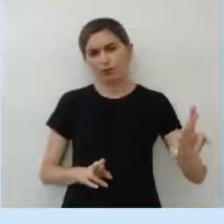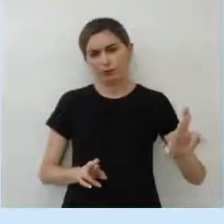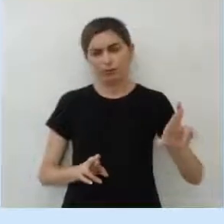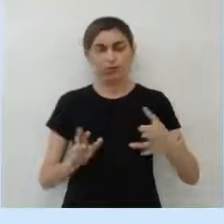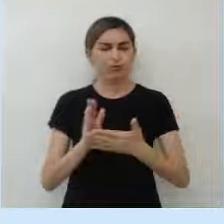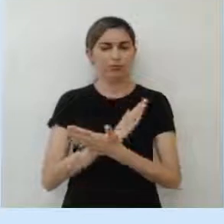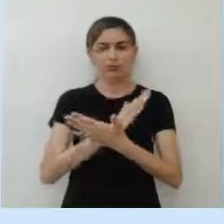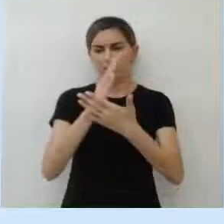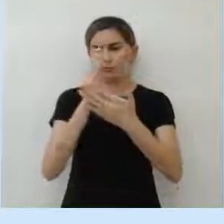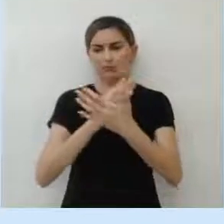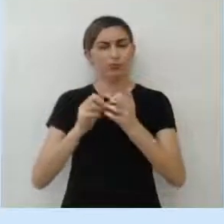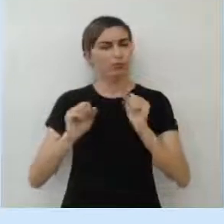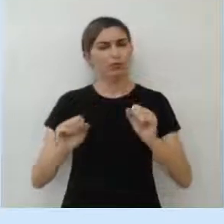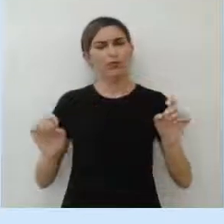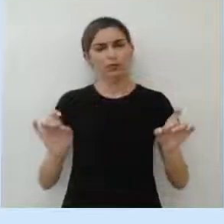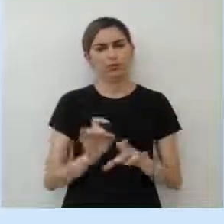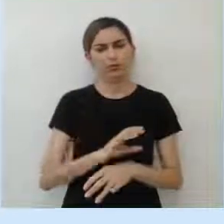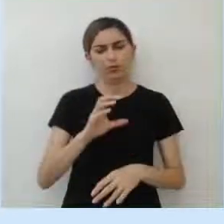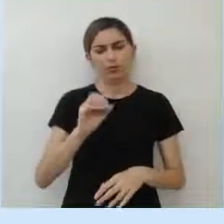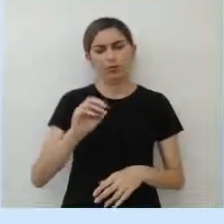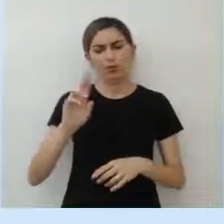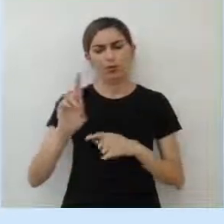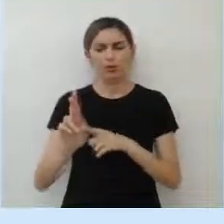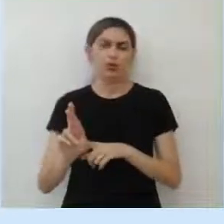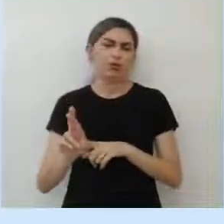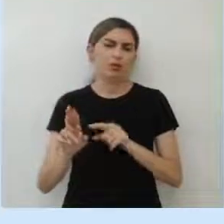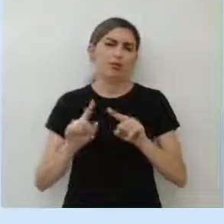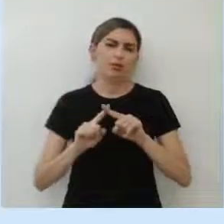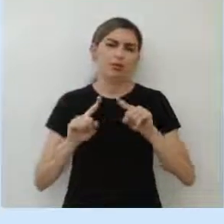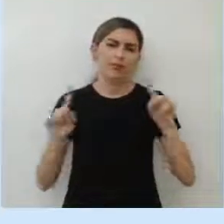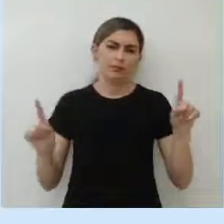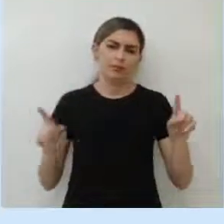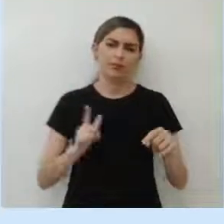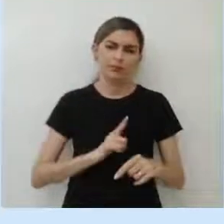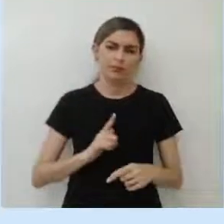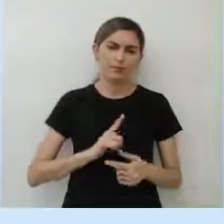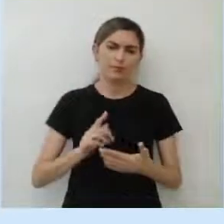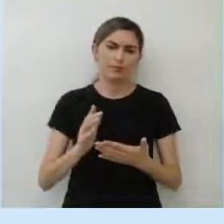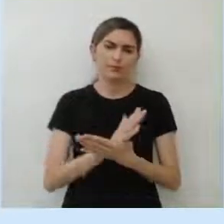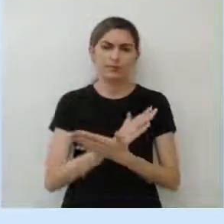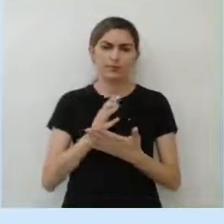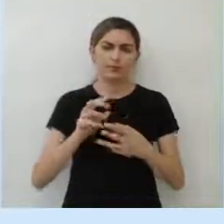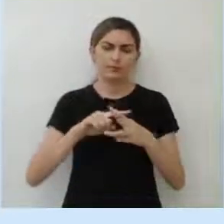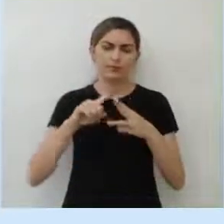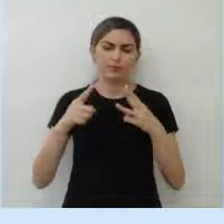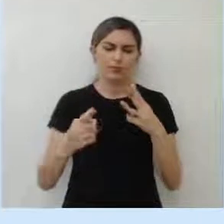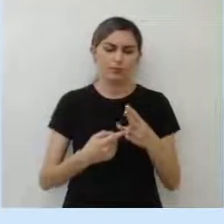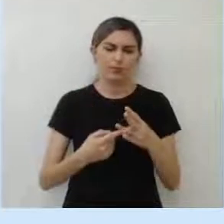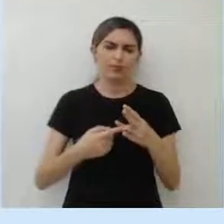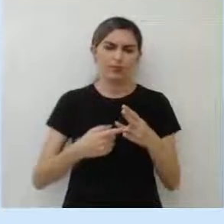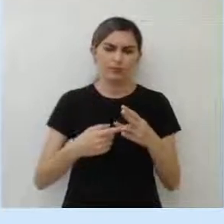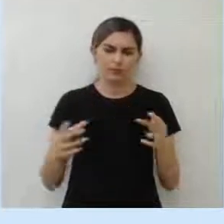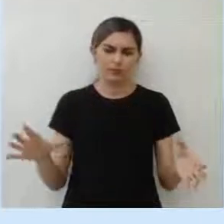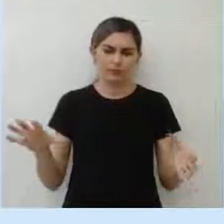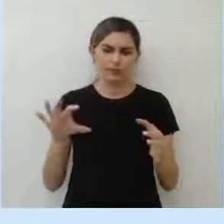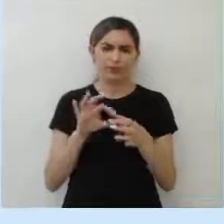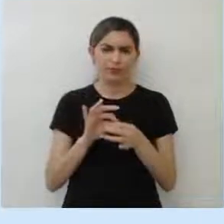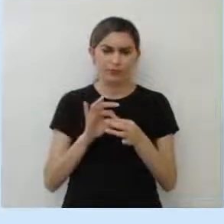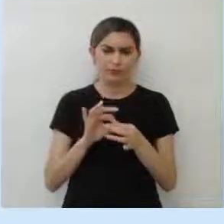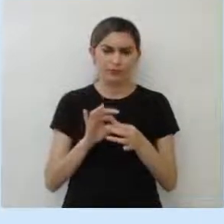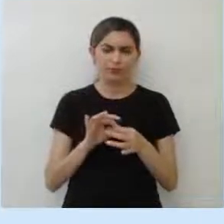alguns casos, ele pode terminar com OR, mas eles têm aí, normalmente, essas três conjugações, como nós